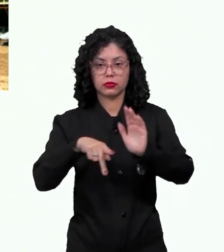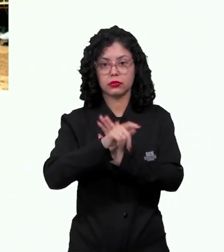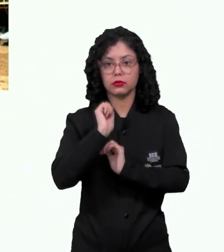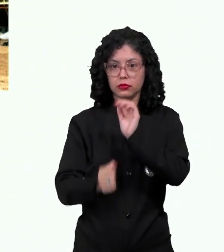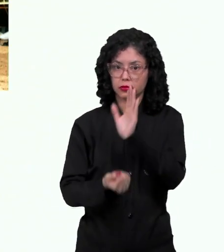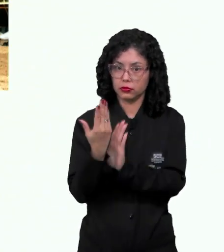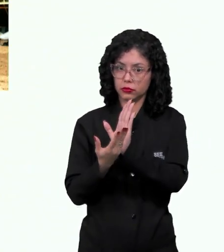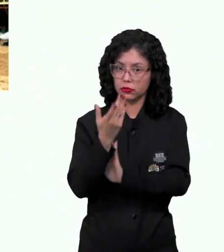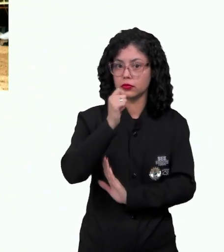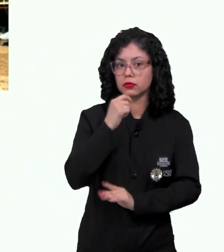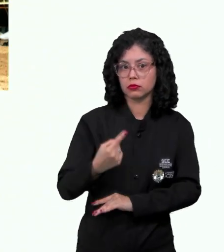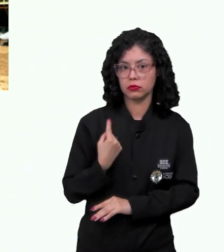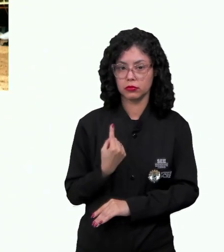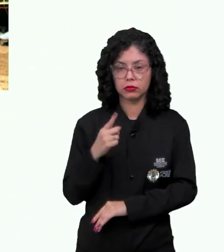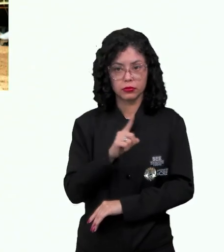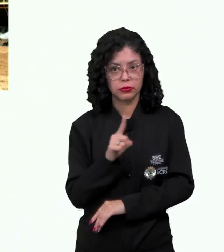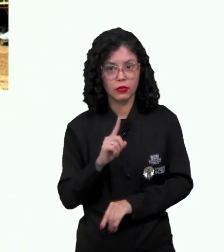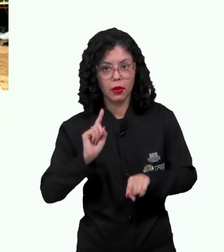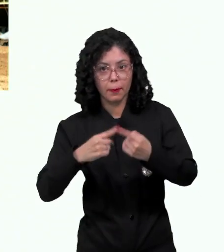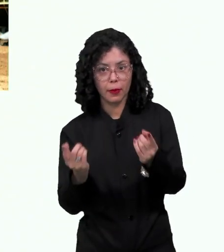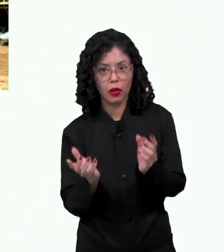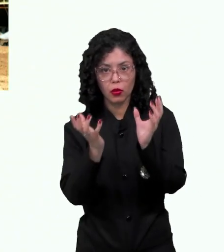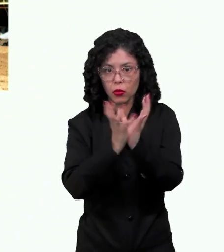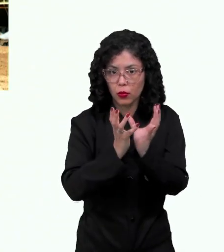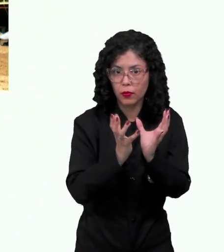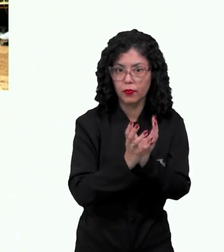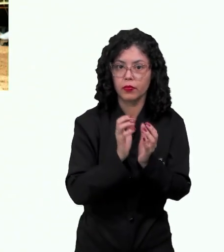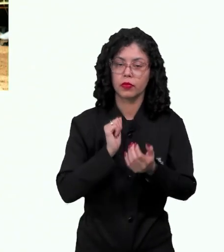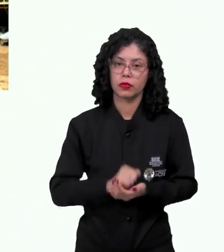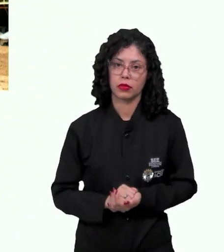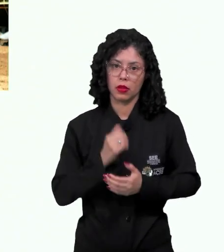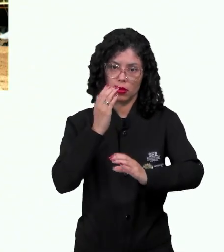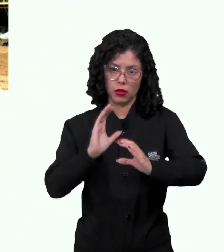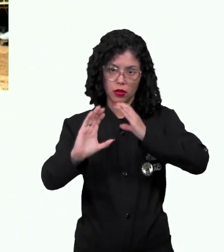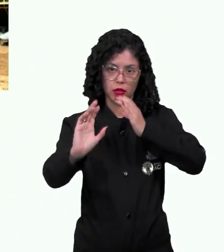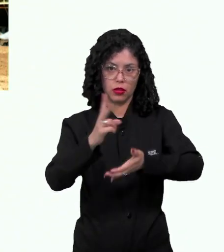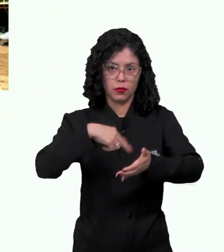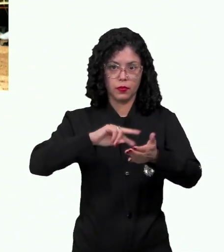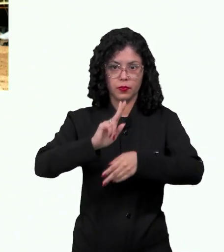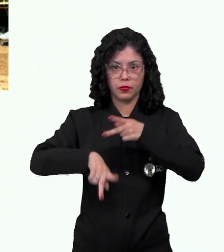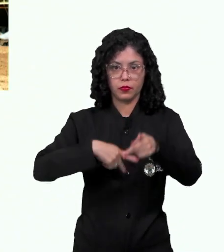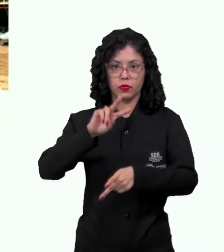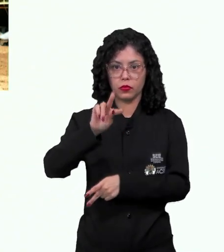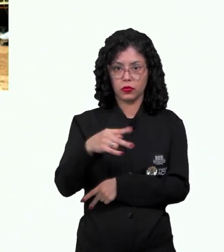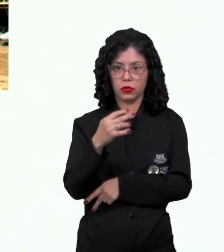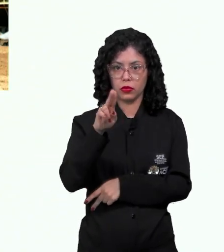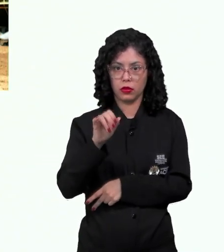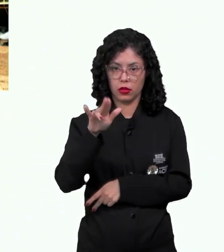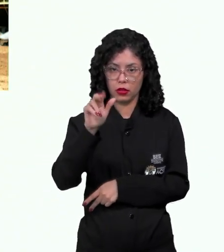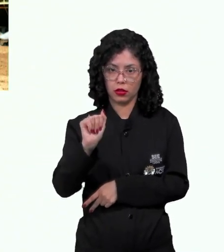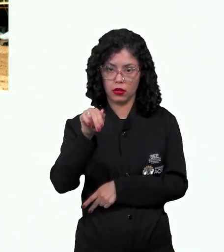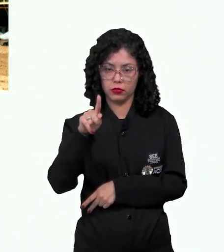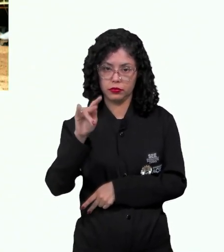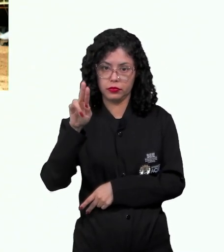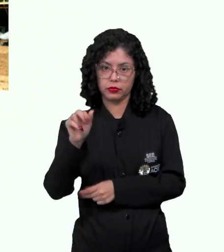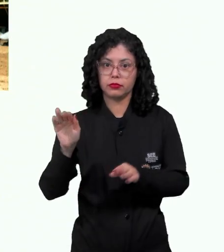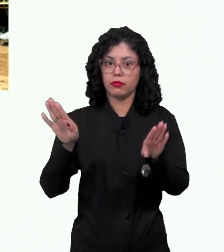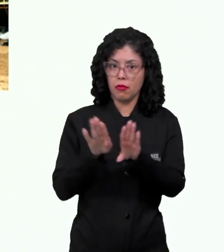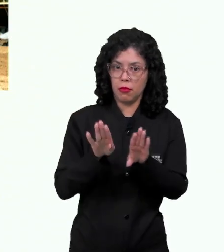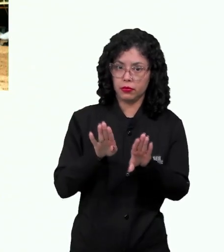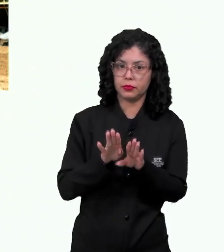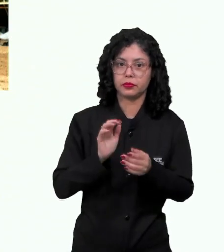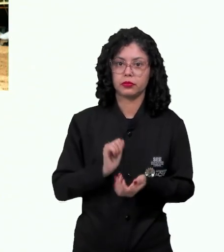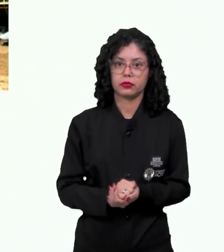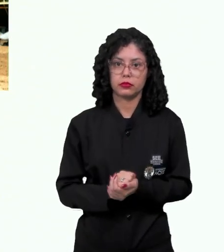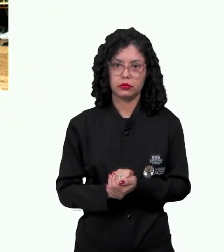foi criado de forma individual, mas coletiva. Nós temos os cantos e danças do povo Runicuim, também